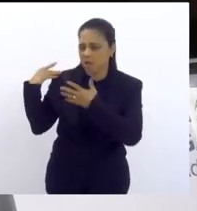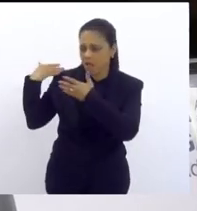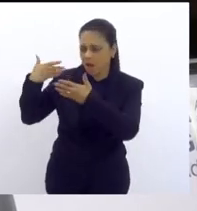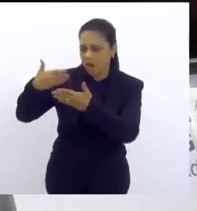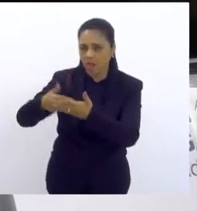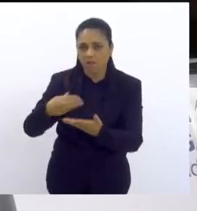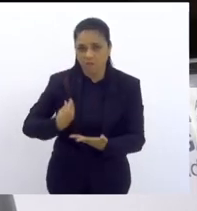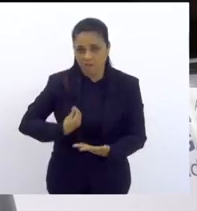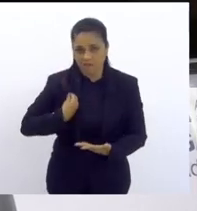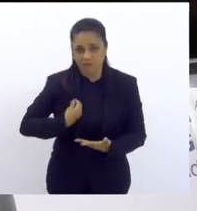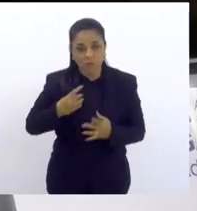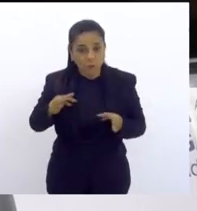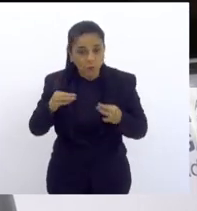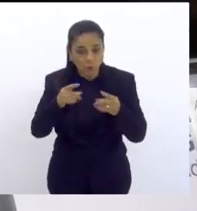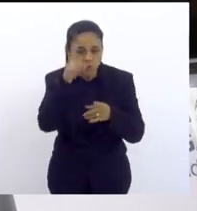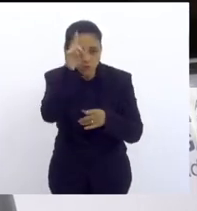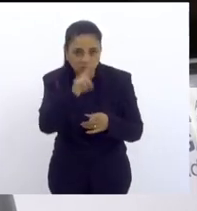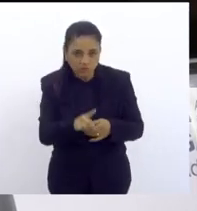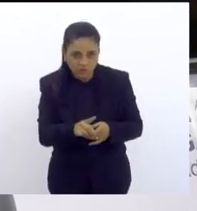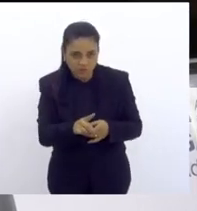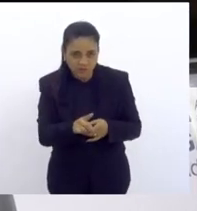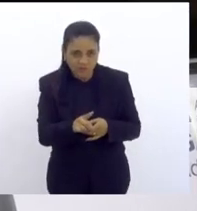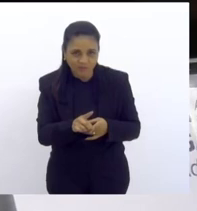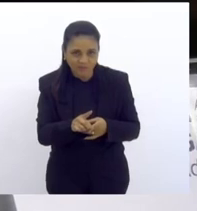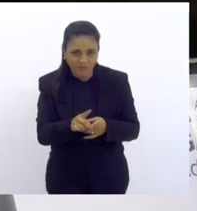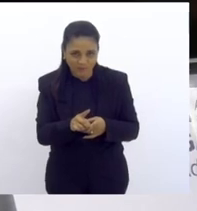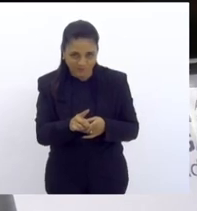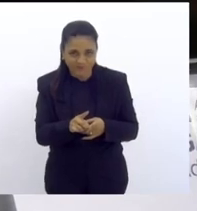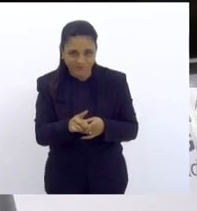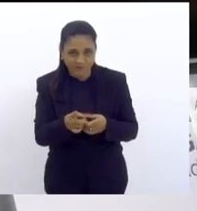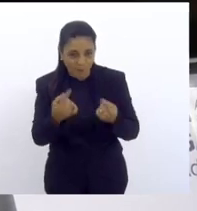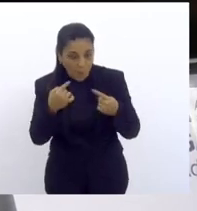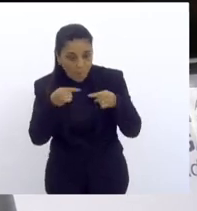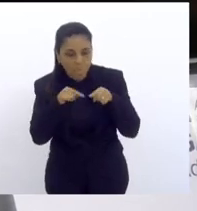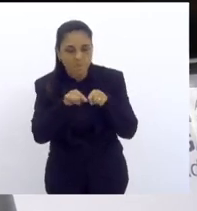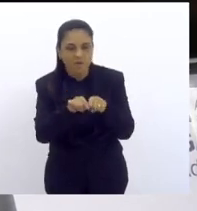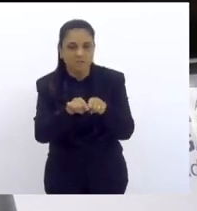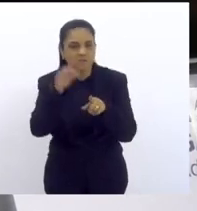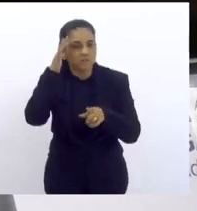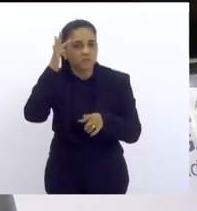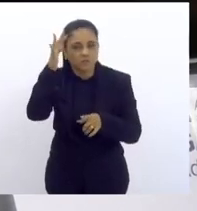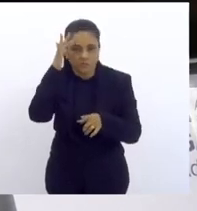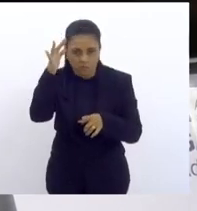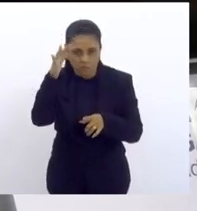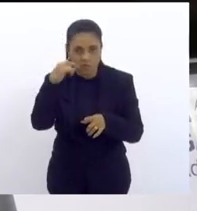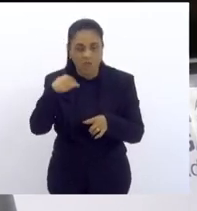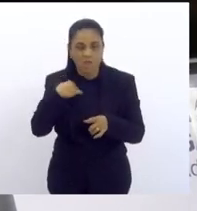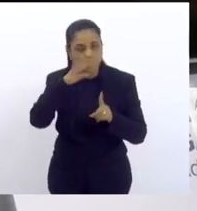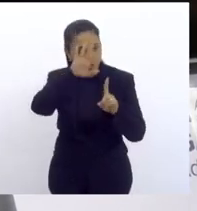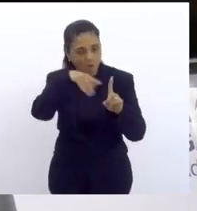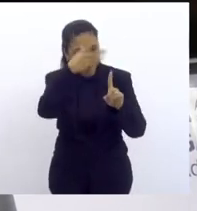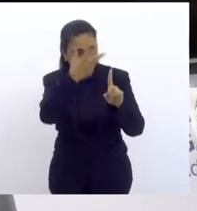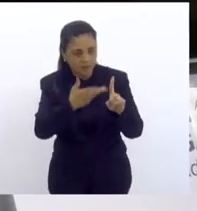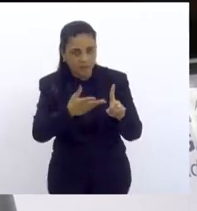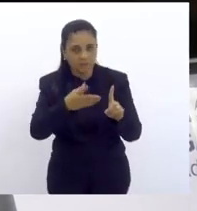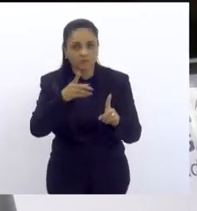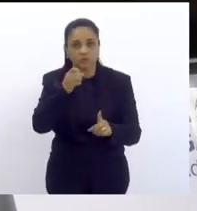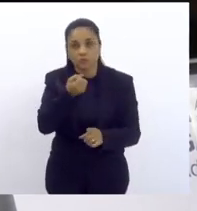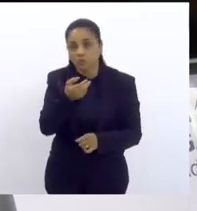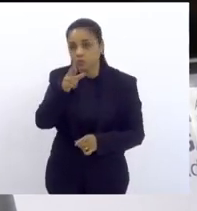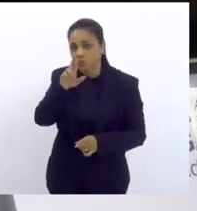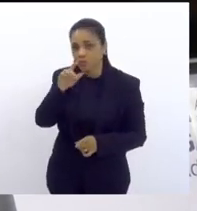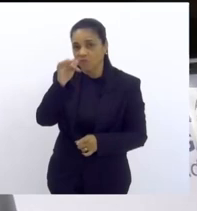os diretores presidentes que compartilharam esse sonho realizado tá minha homenagem póstuma ao Dr Flávio